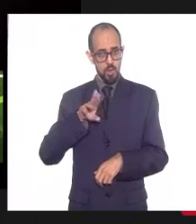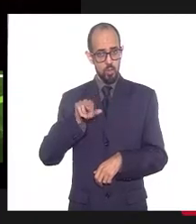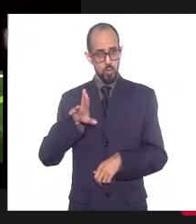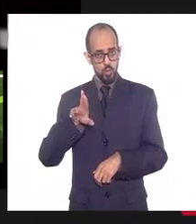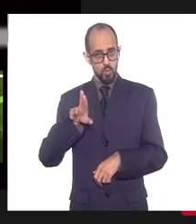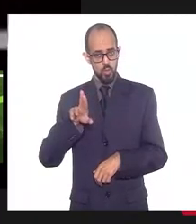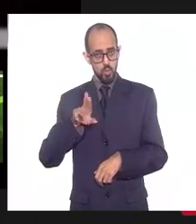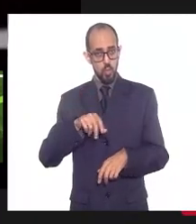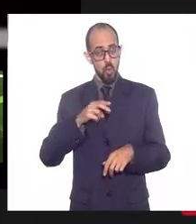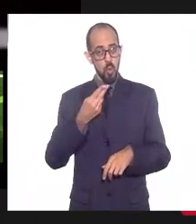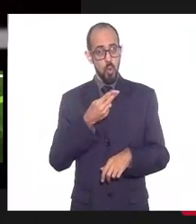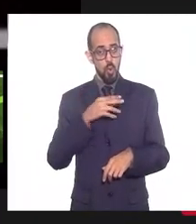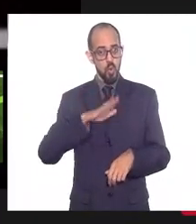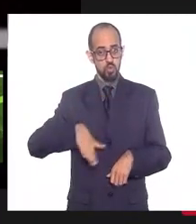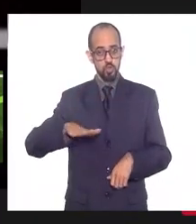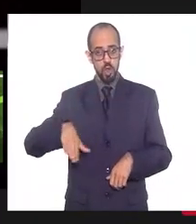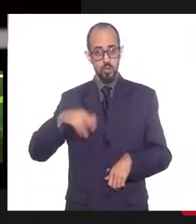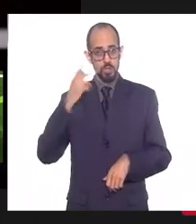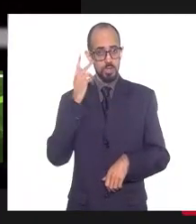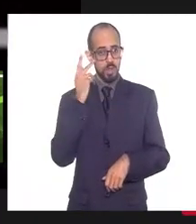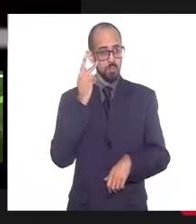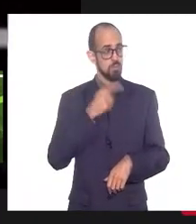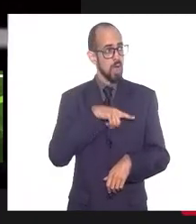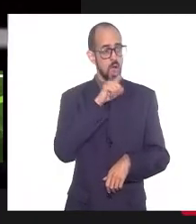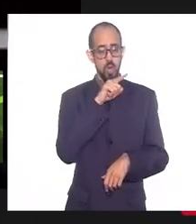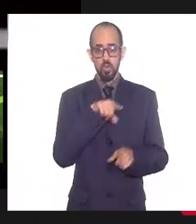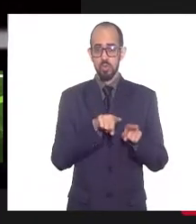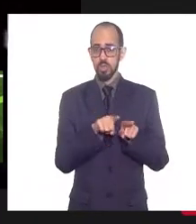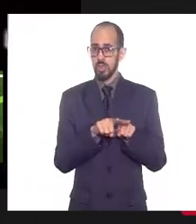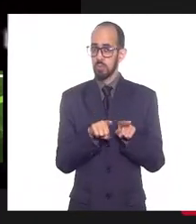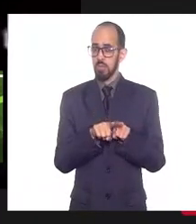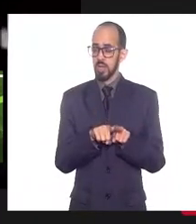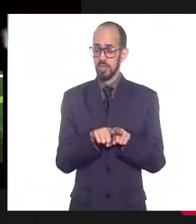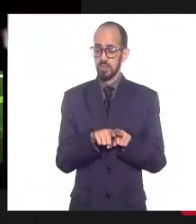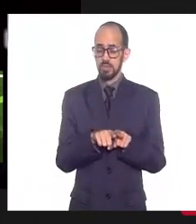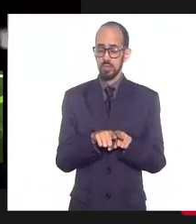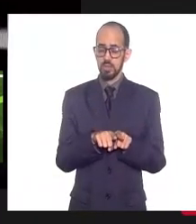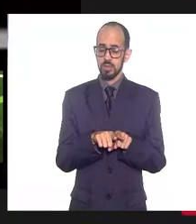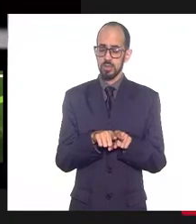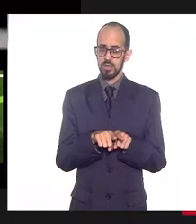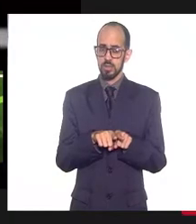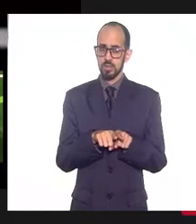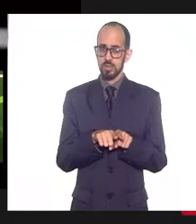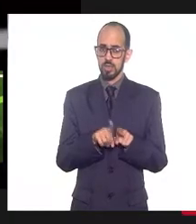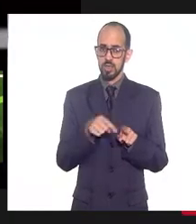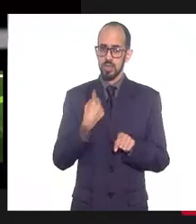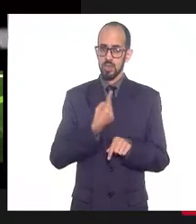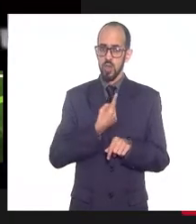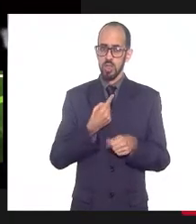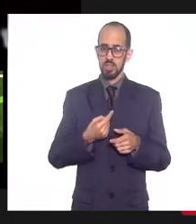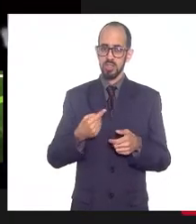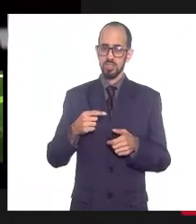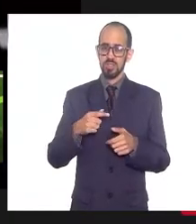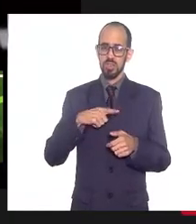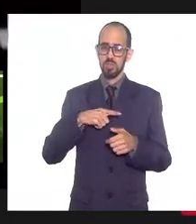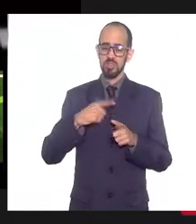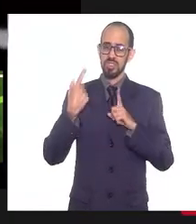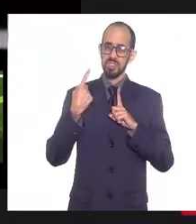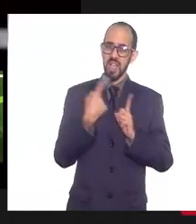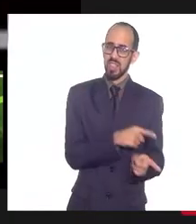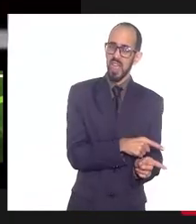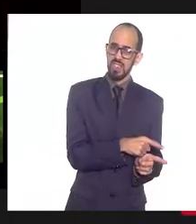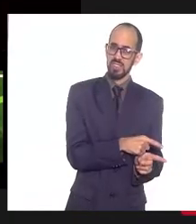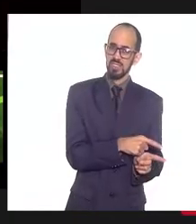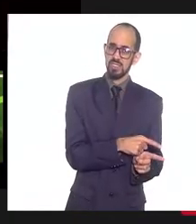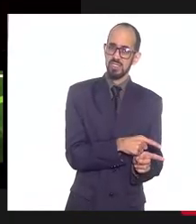menino de São Paulo, ou outro. Enfim, então a gente está vivendo ataques, né? E